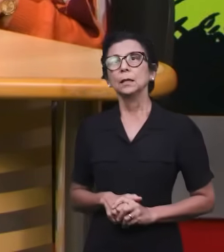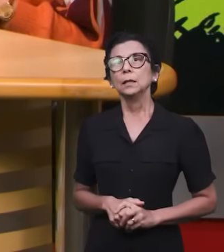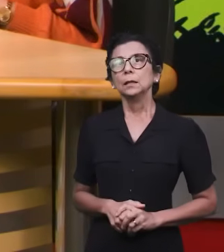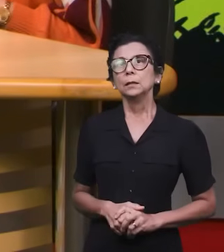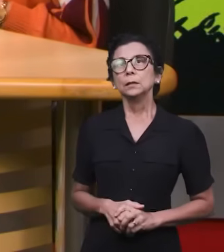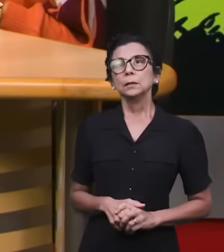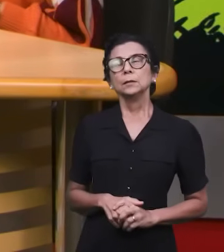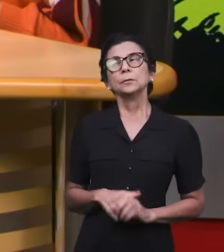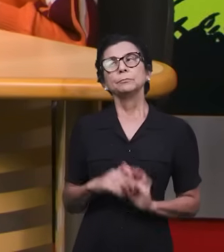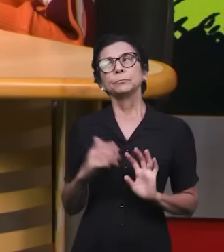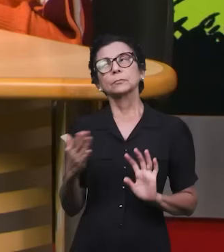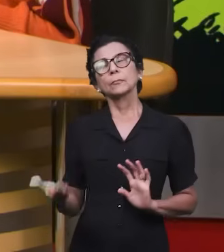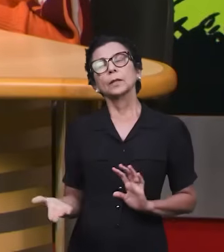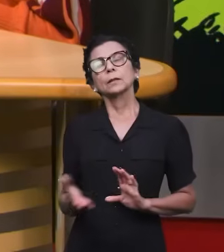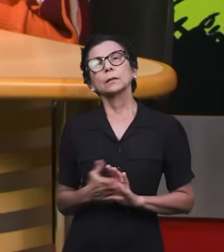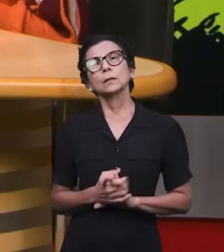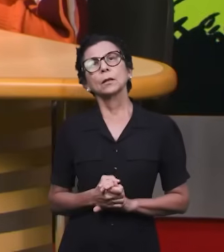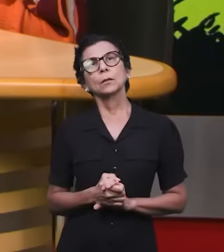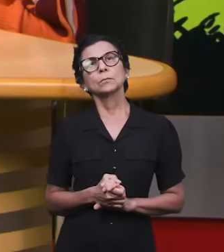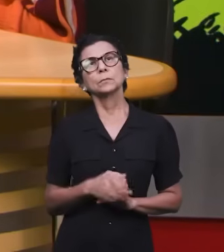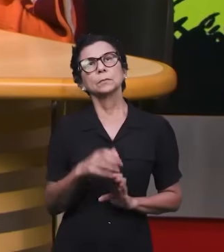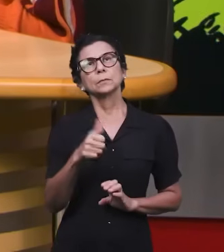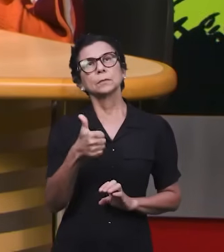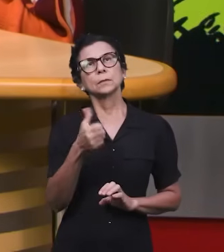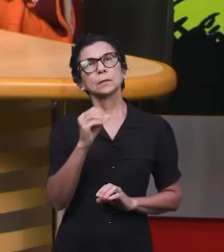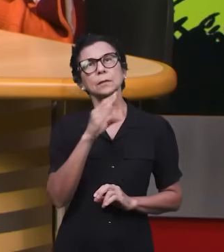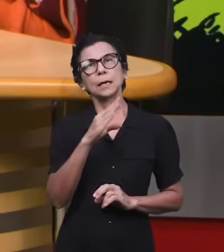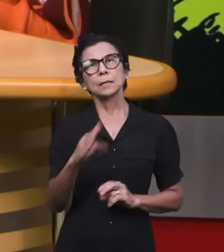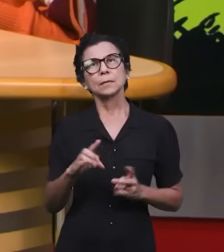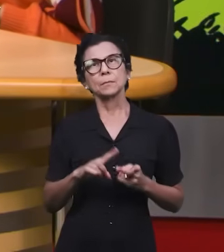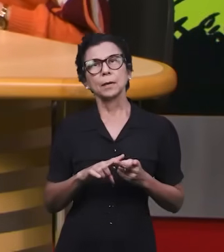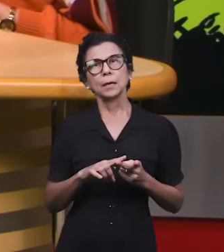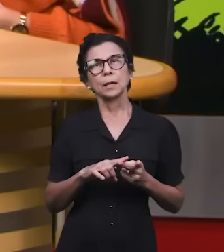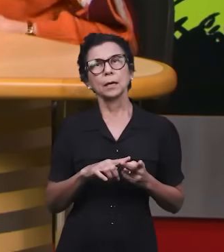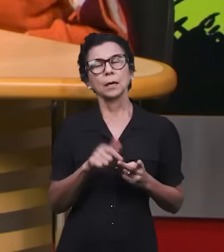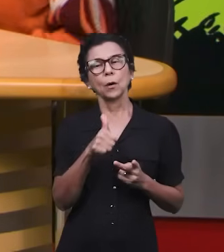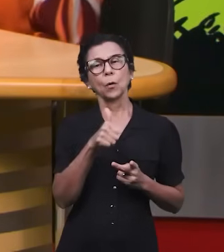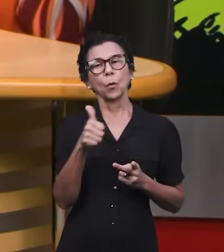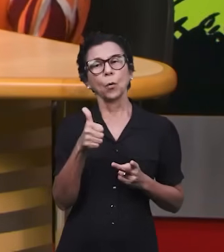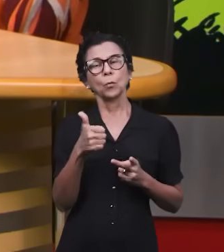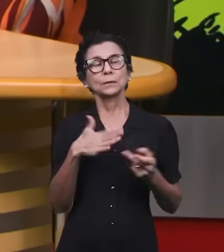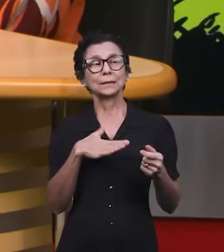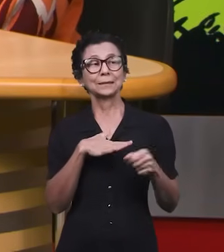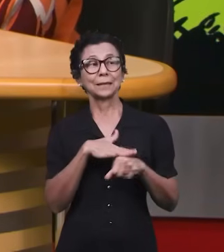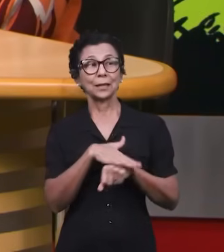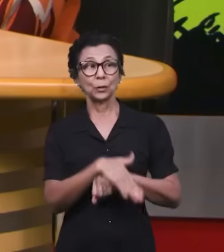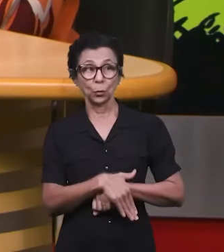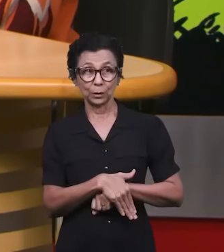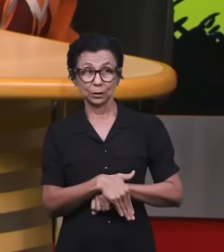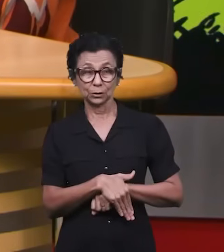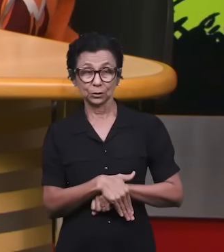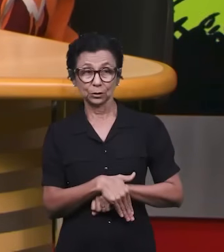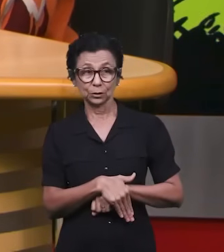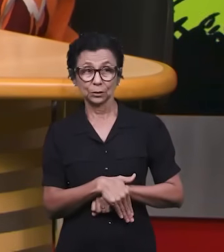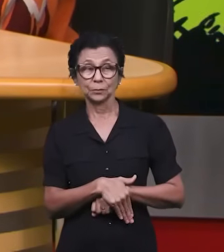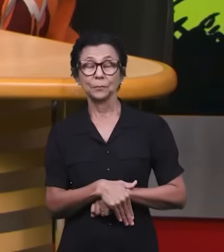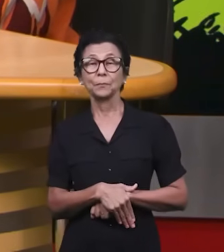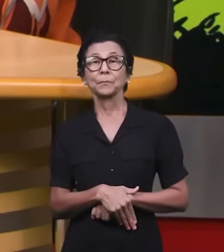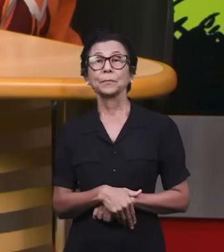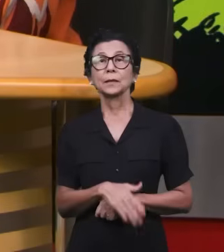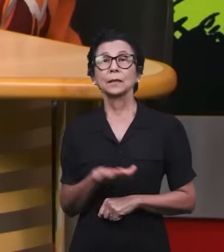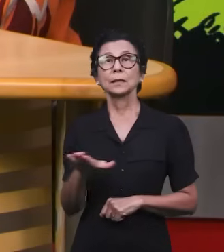vamos dormir e dá 10h30, 11 horas da noite, tem crianças de 11, 12 anos de